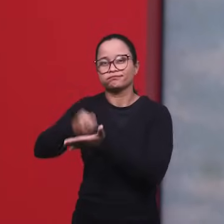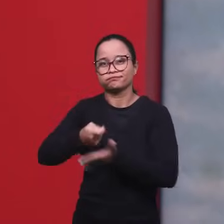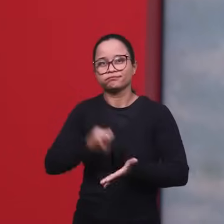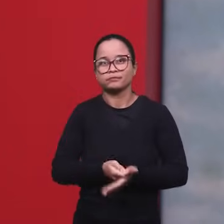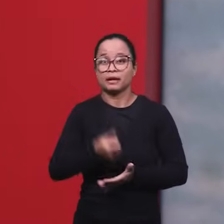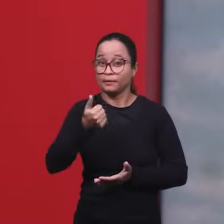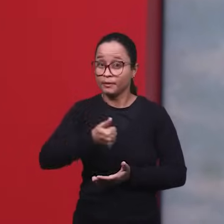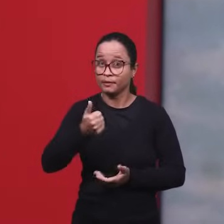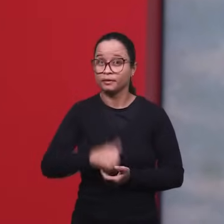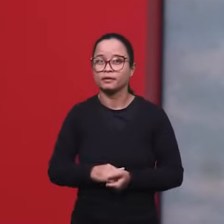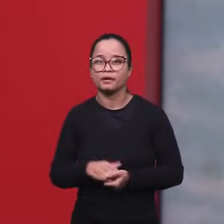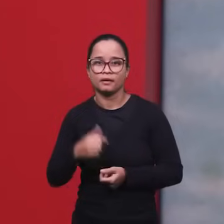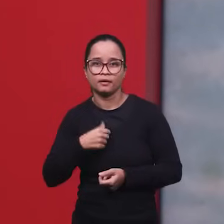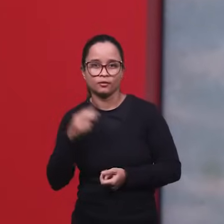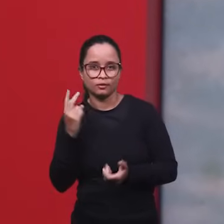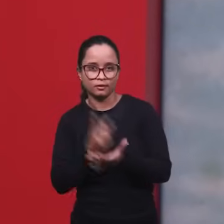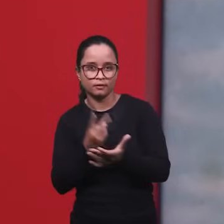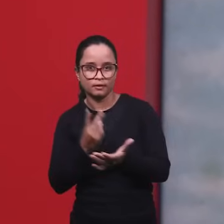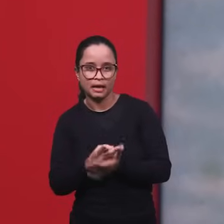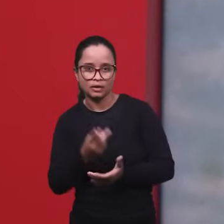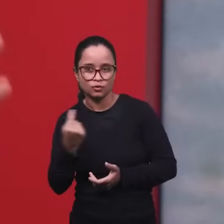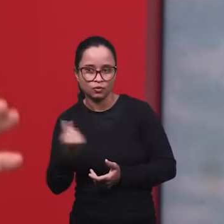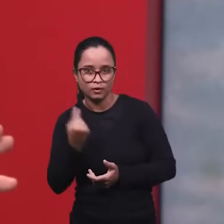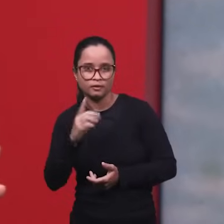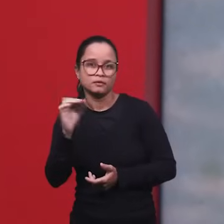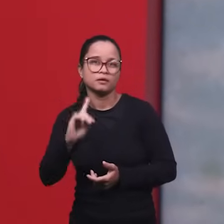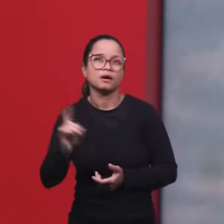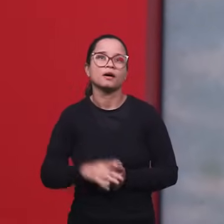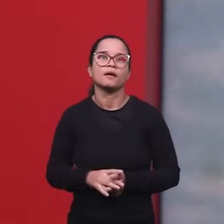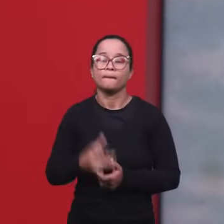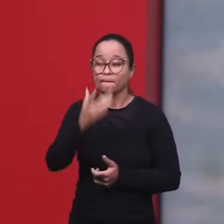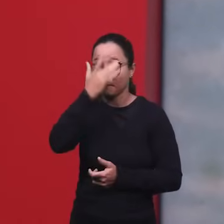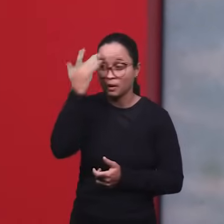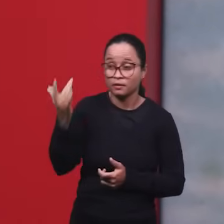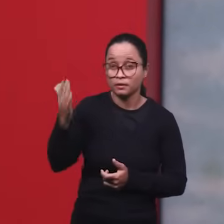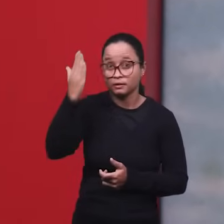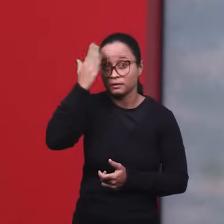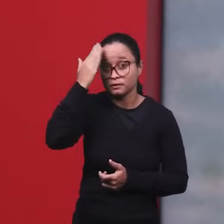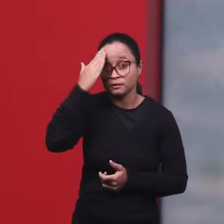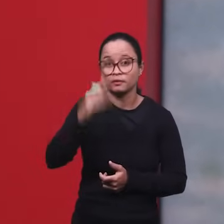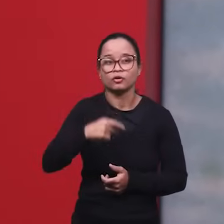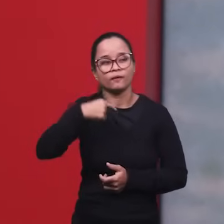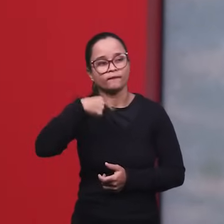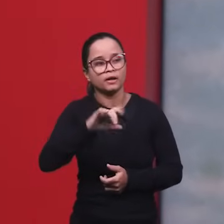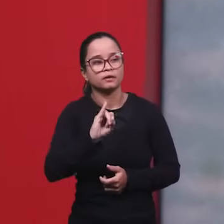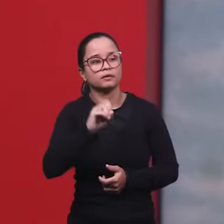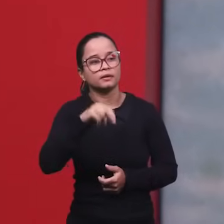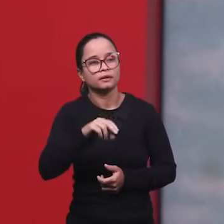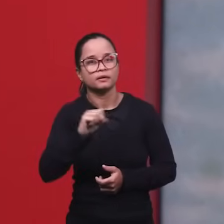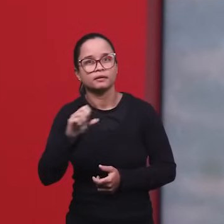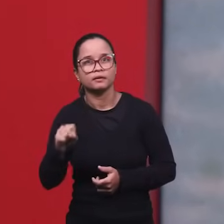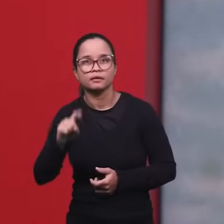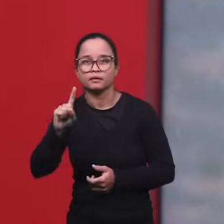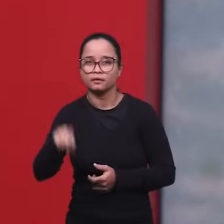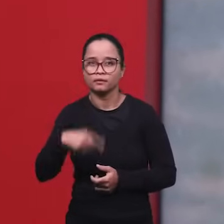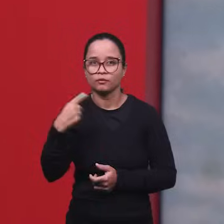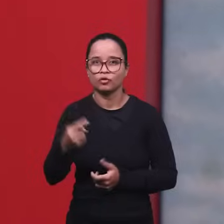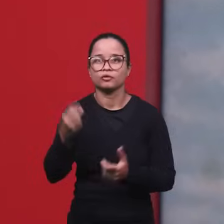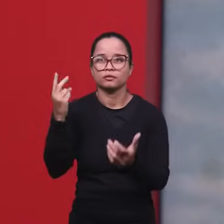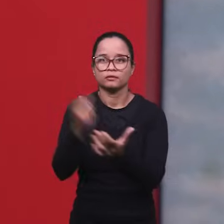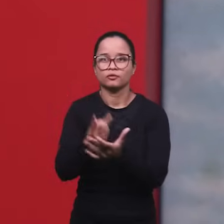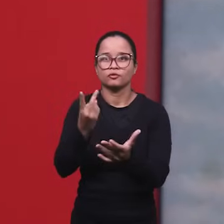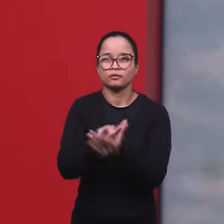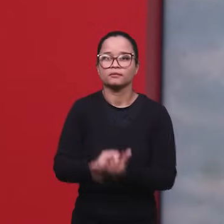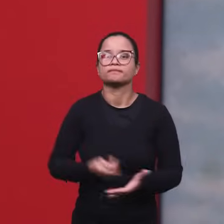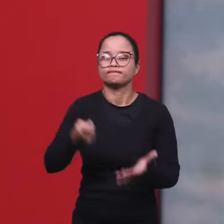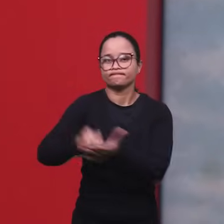A primeira contribuição, eu sempre falo, não faça sozinho. Procura alguém que entende para fazer direito. Ou então vai no INSS, faz a primeira e de lá vocês